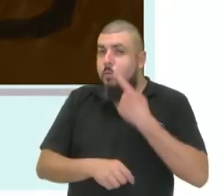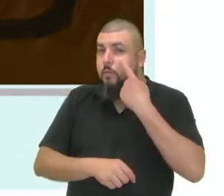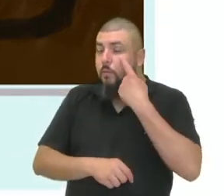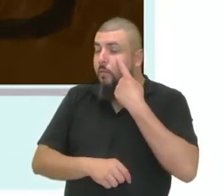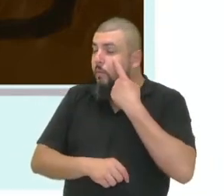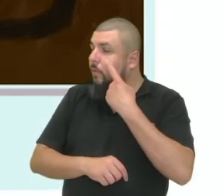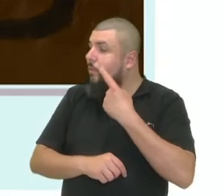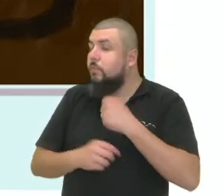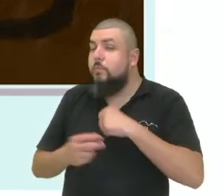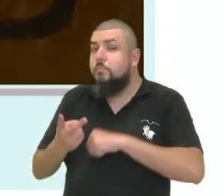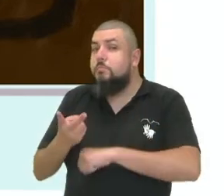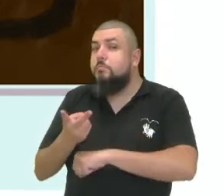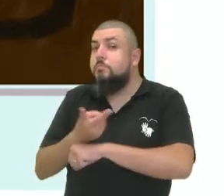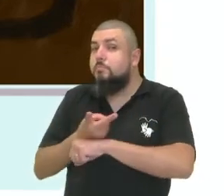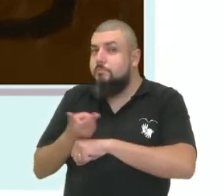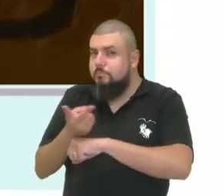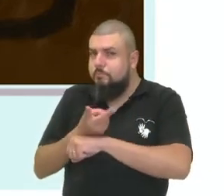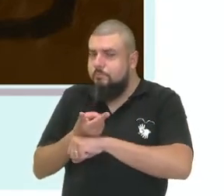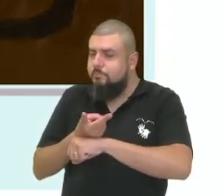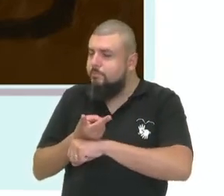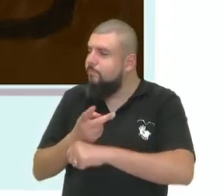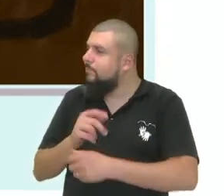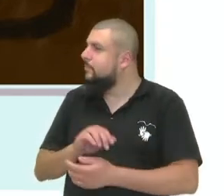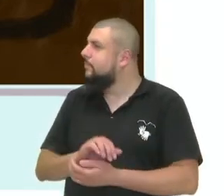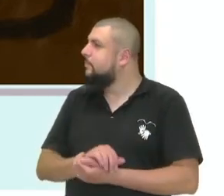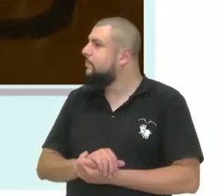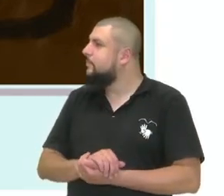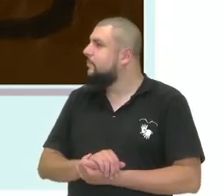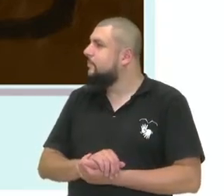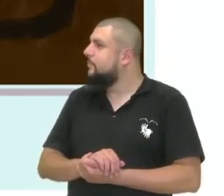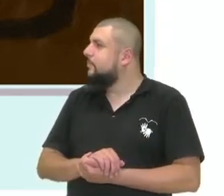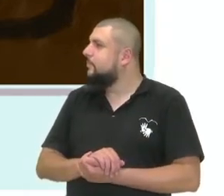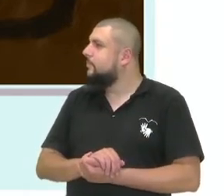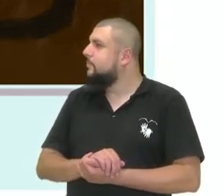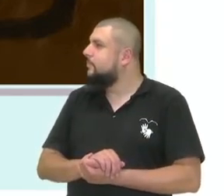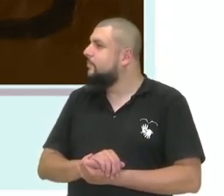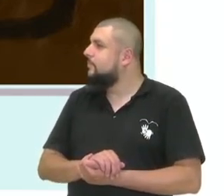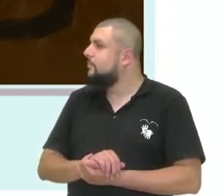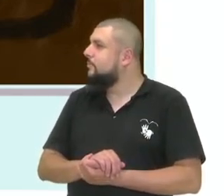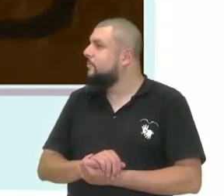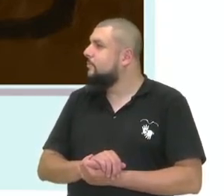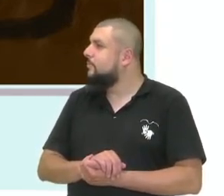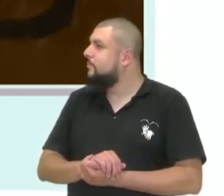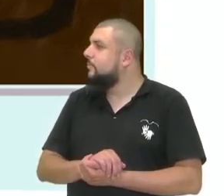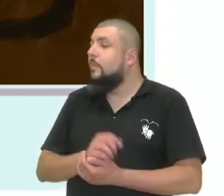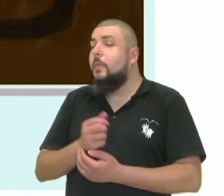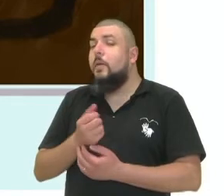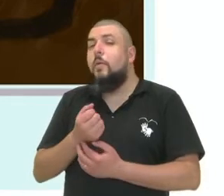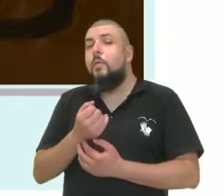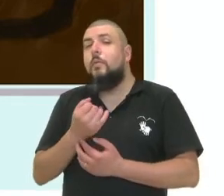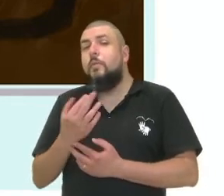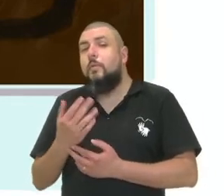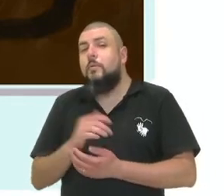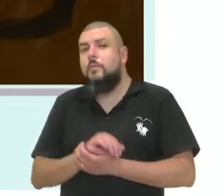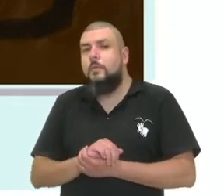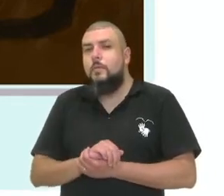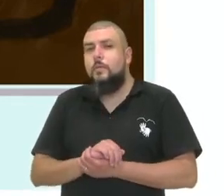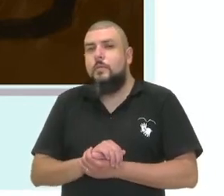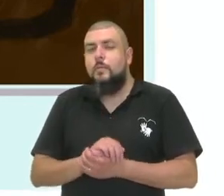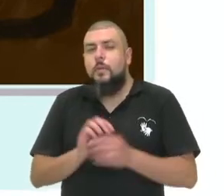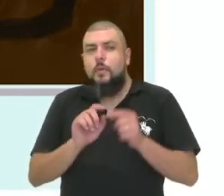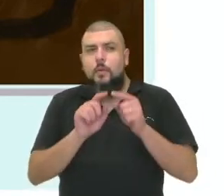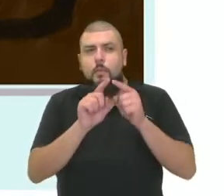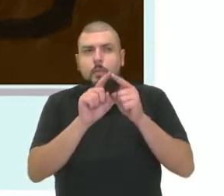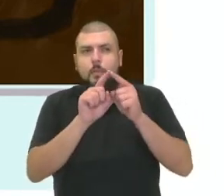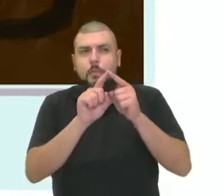quatro anos então a gente pode observar esse daqui ó aqui de cima Então tem um dois três quatro cinco